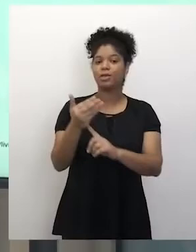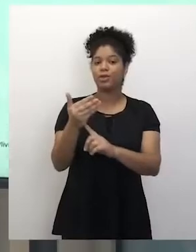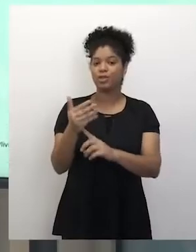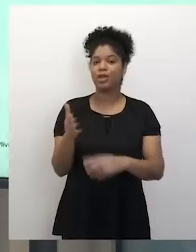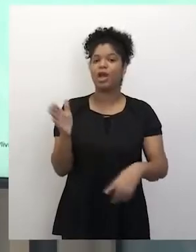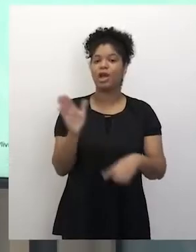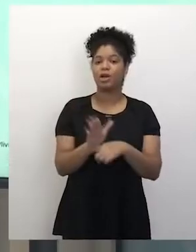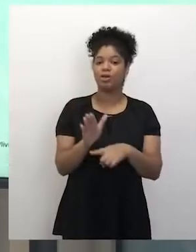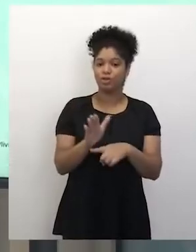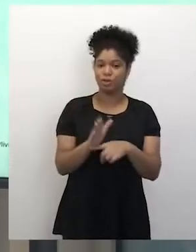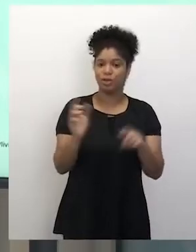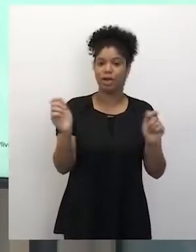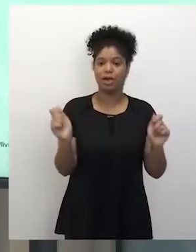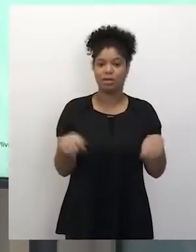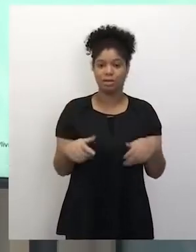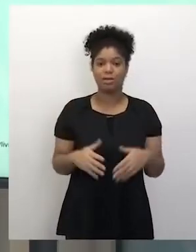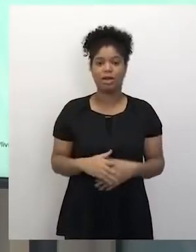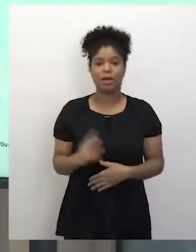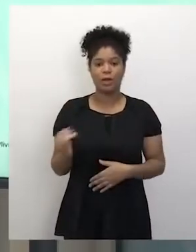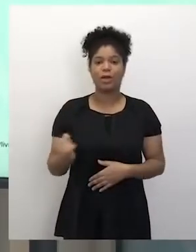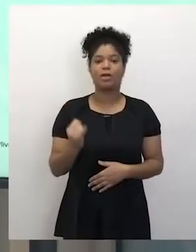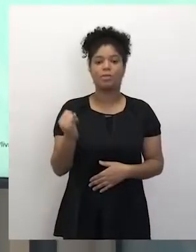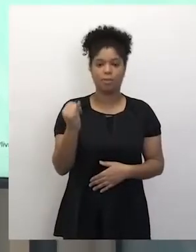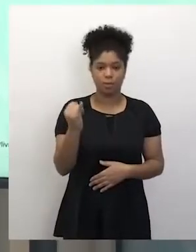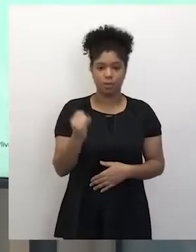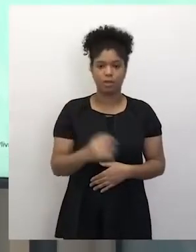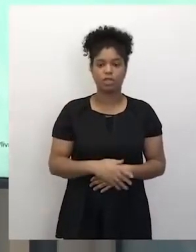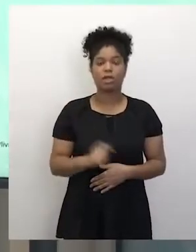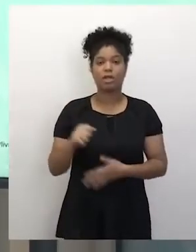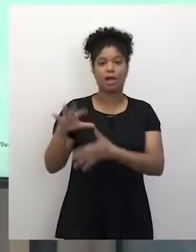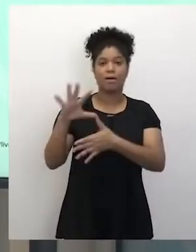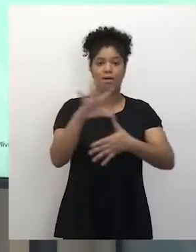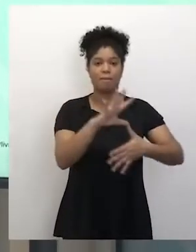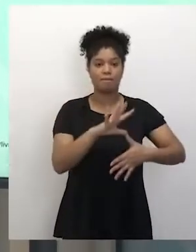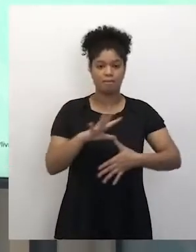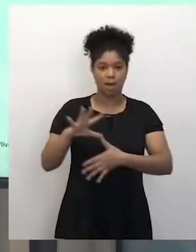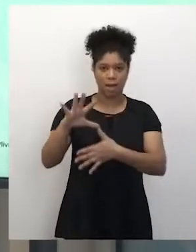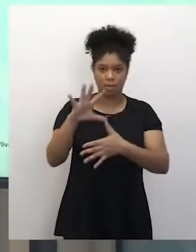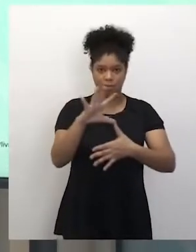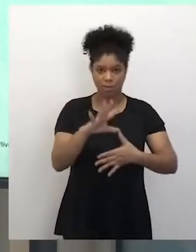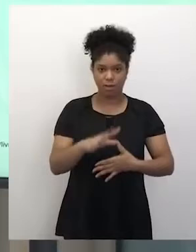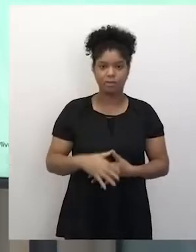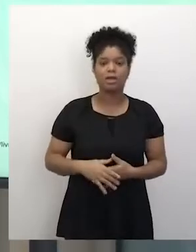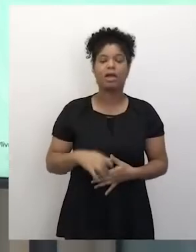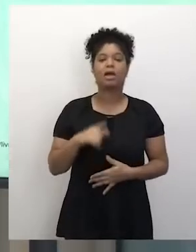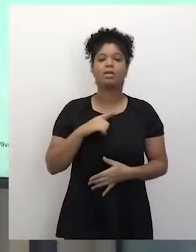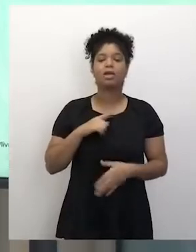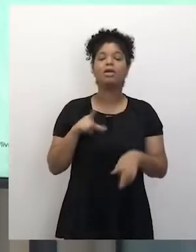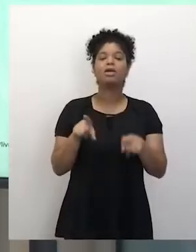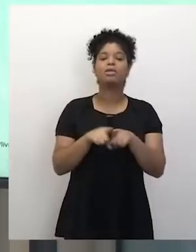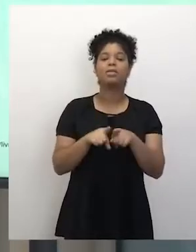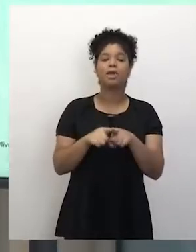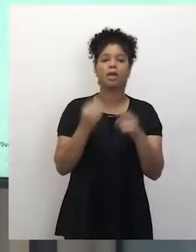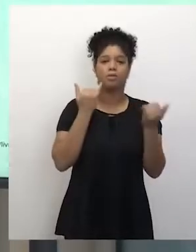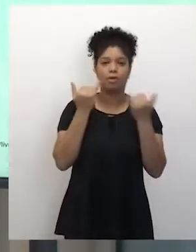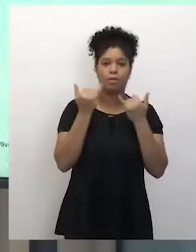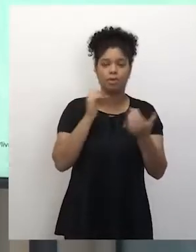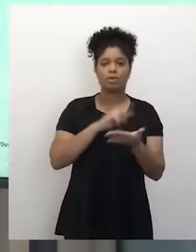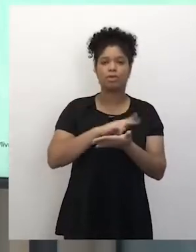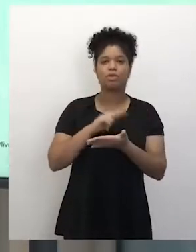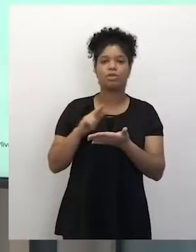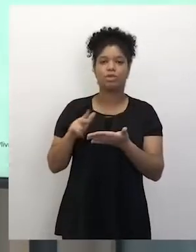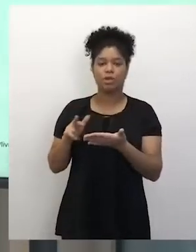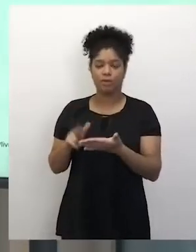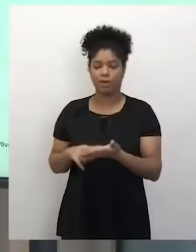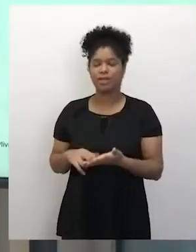vai avançando e vai introduzindo aí nos mapas, né, várias informações, né, que a gente deseja e que